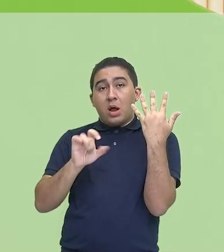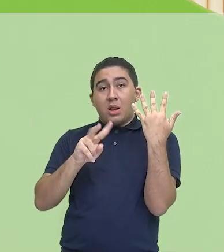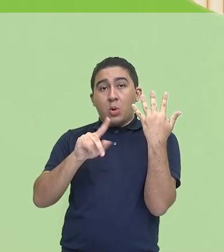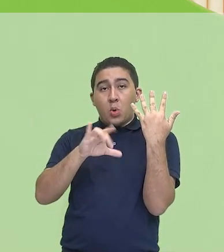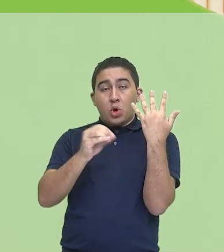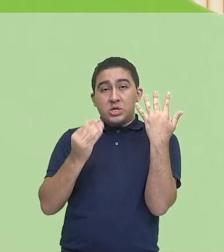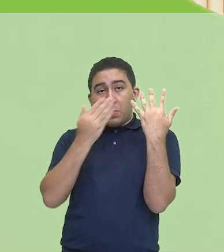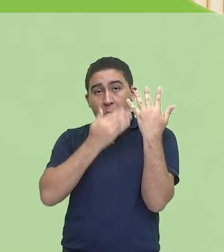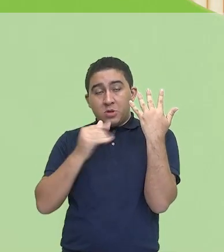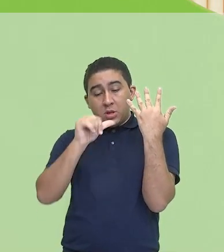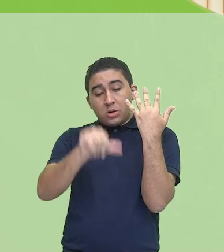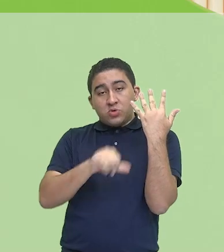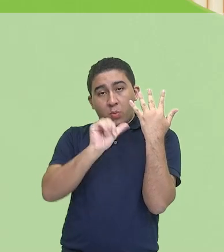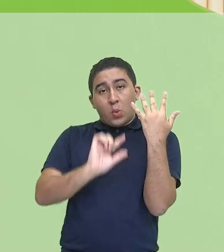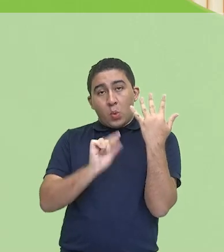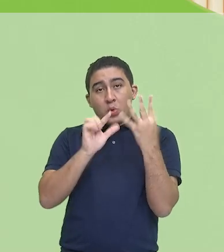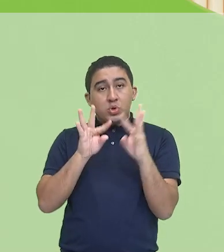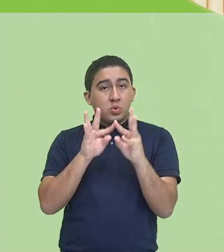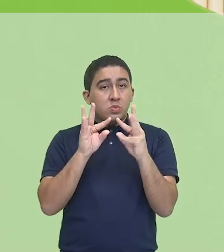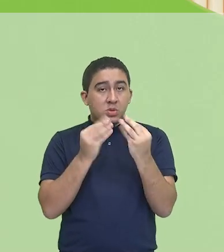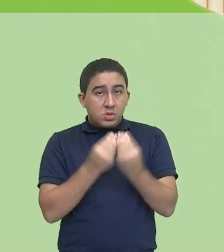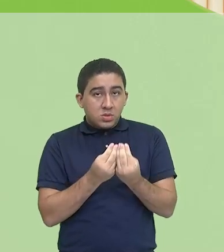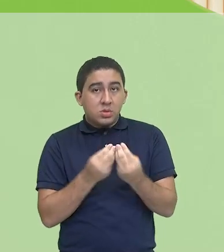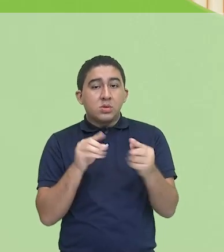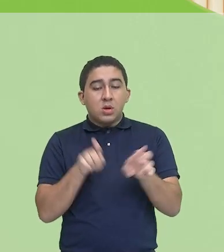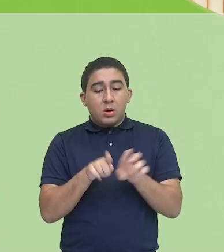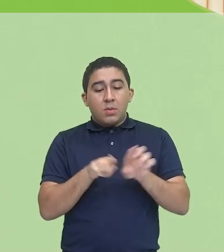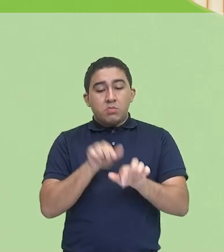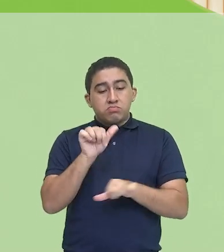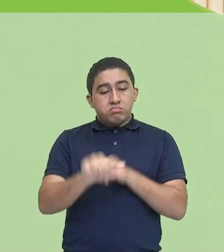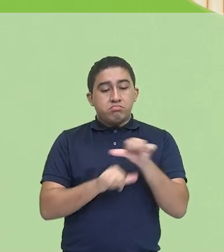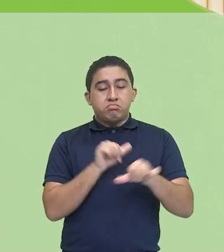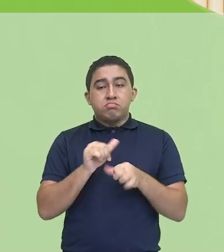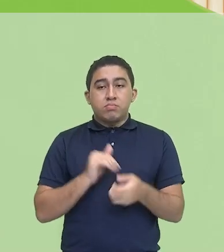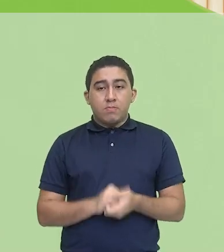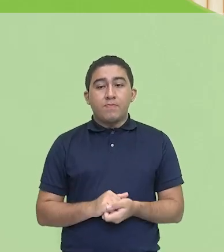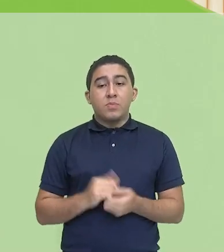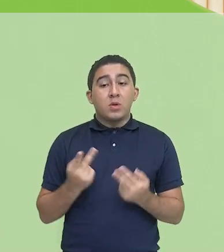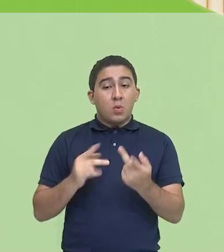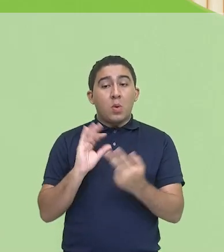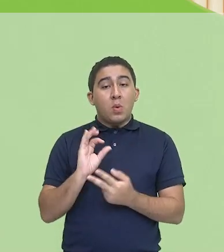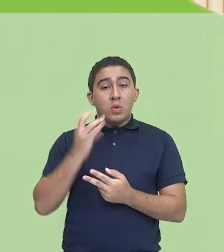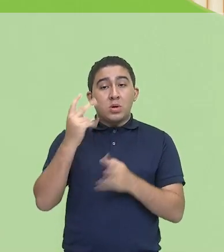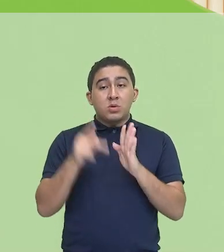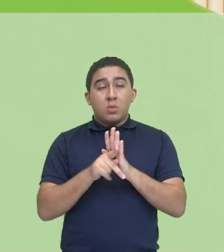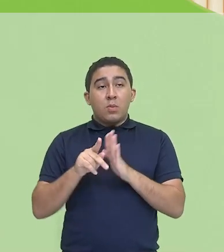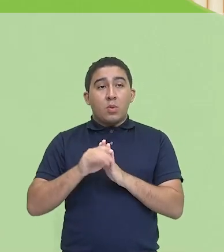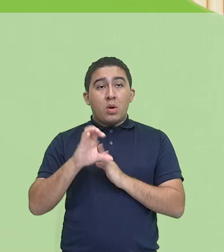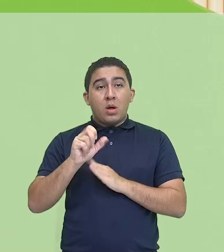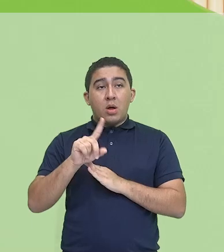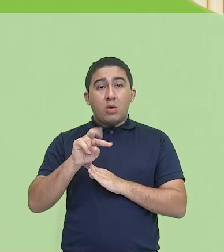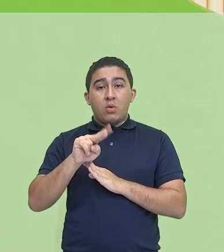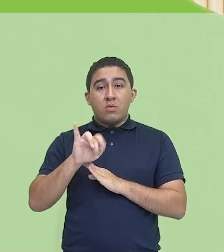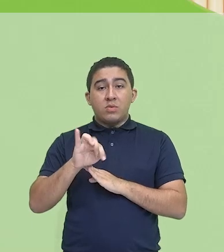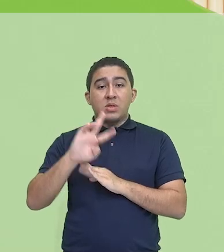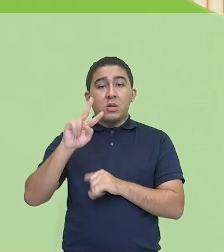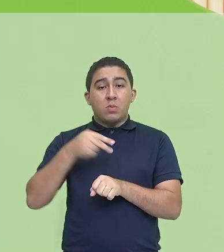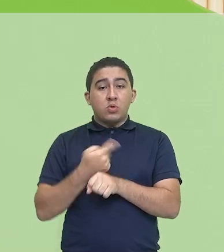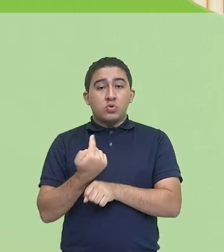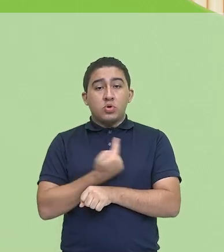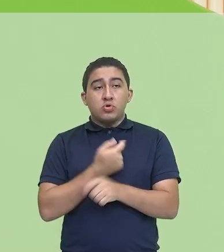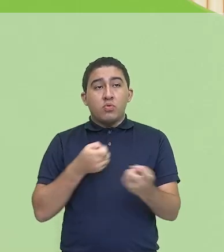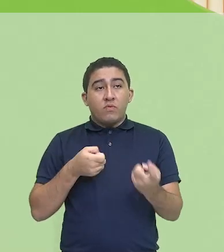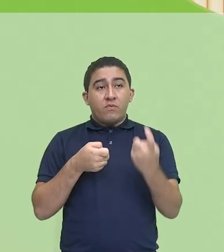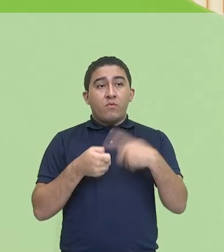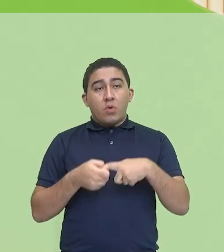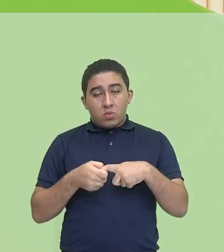em amido, em outro processo metabólico, né? Como acontece no ciclo de Calvin, que a gente vai já voltar aí nesse momento